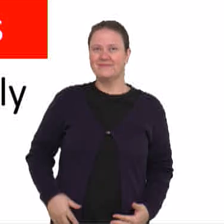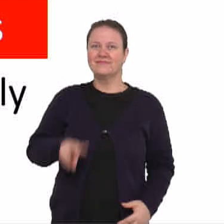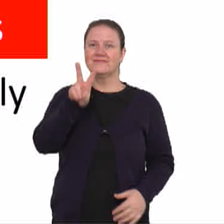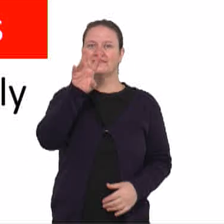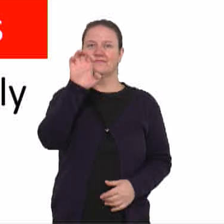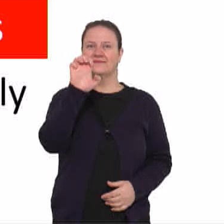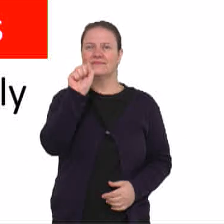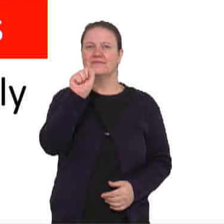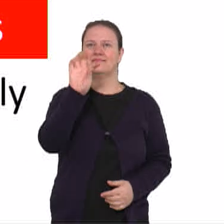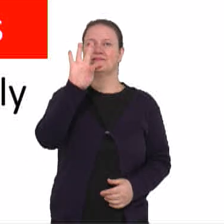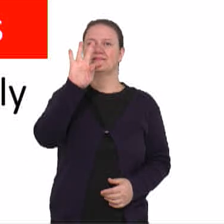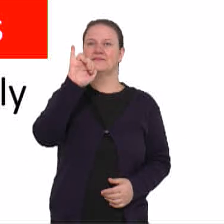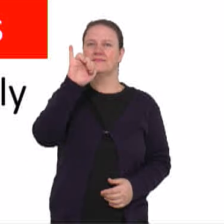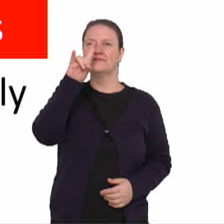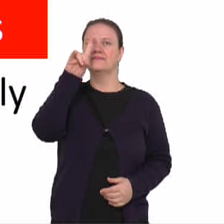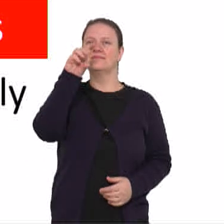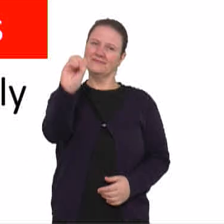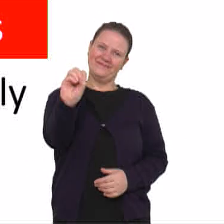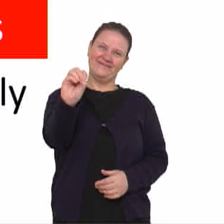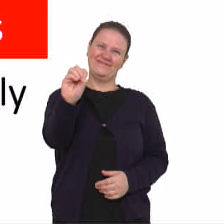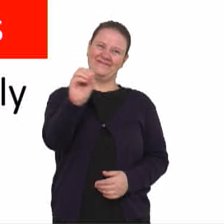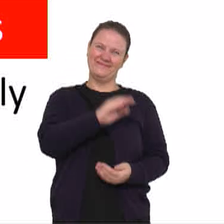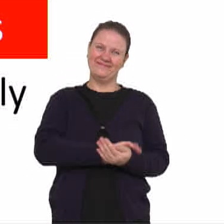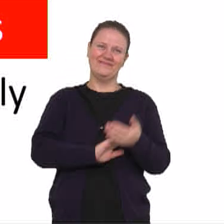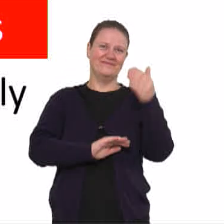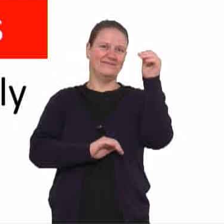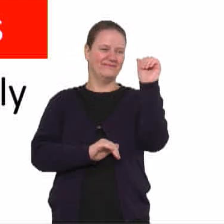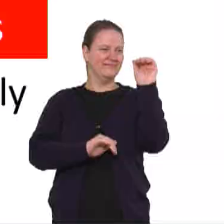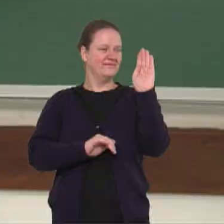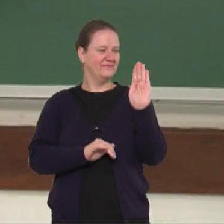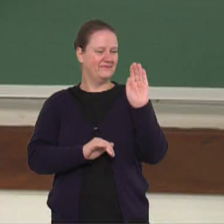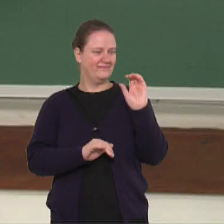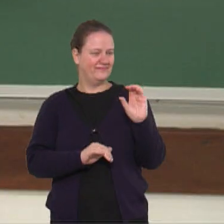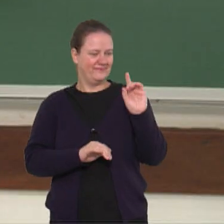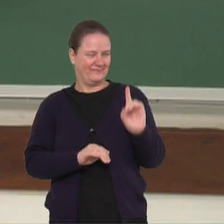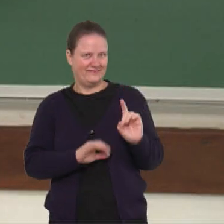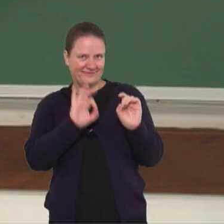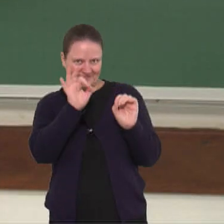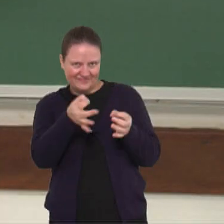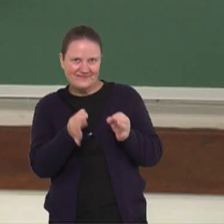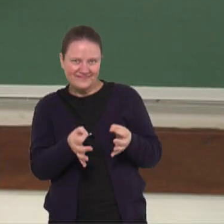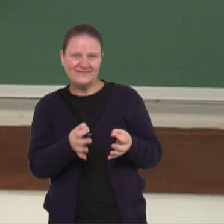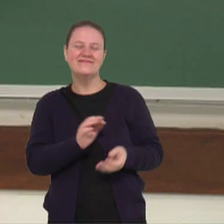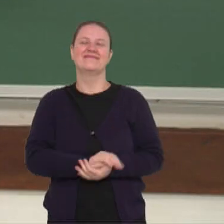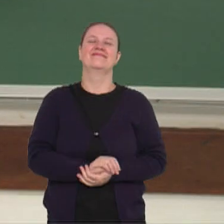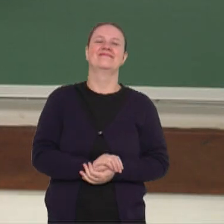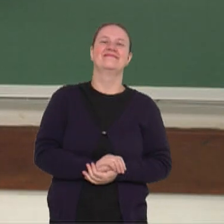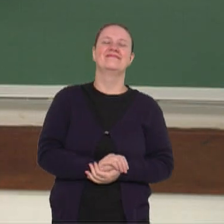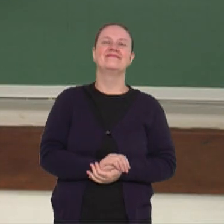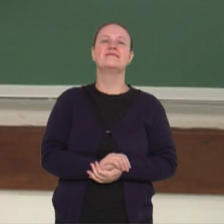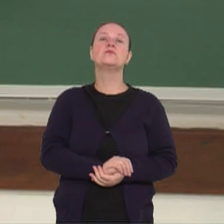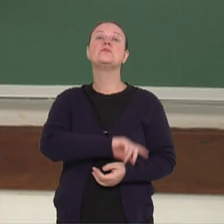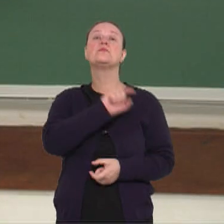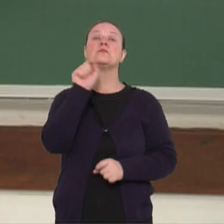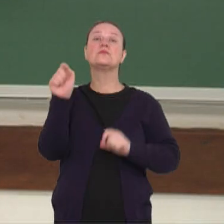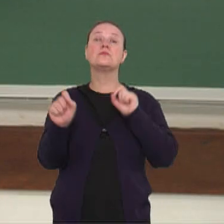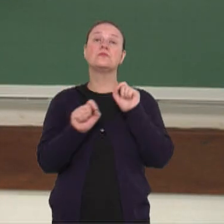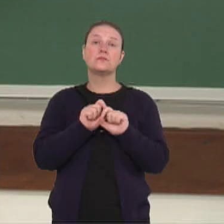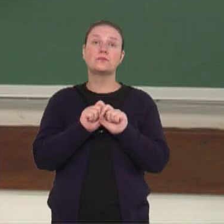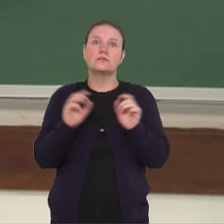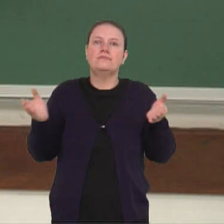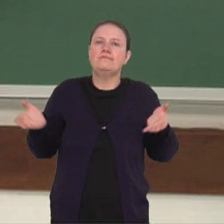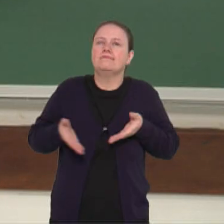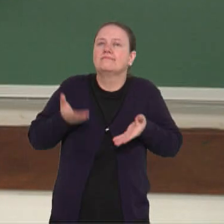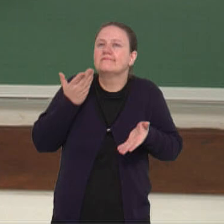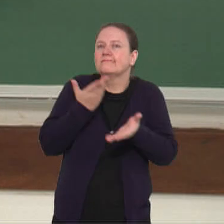então? Tights, belt, boots and dress. Very good. Agora